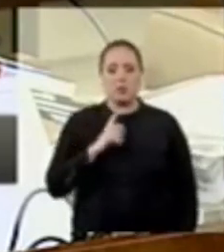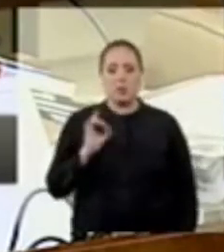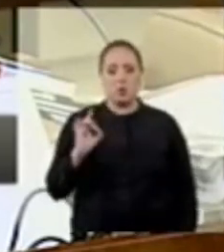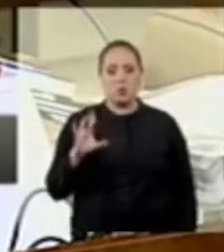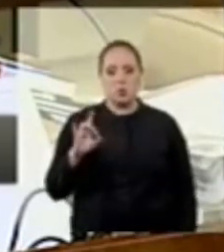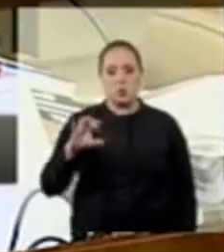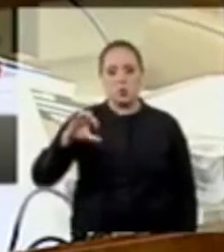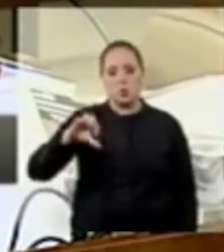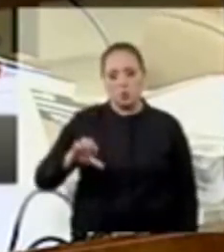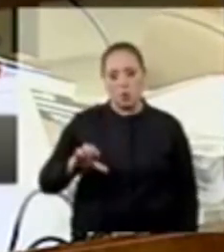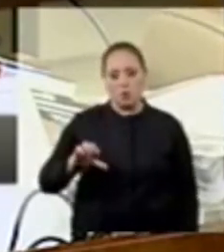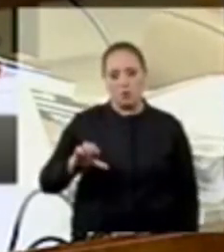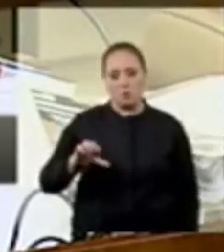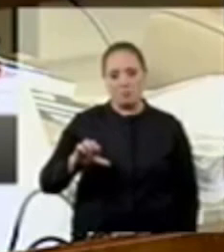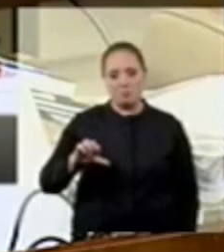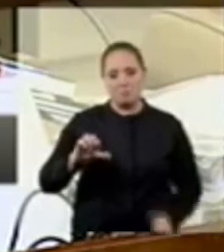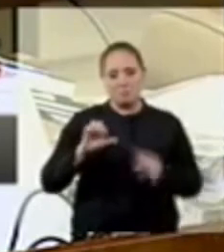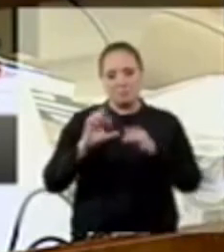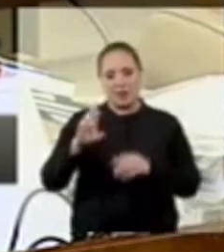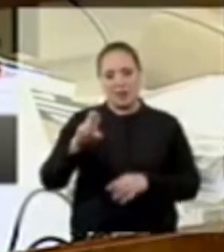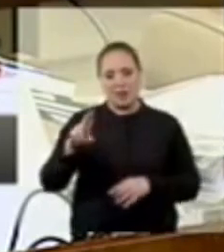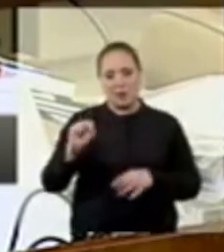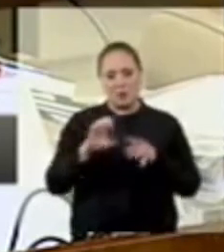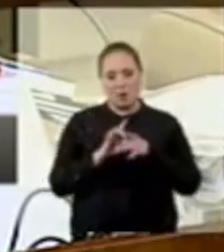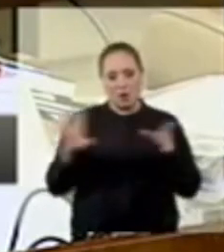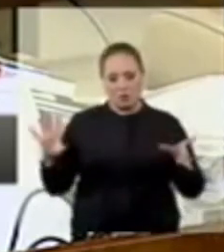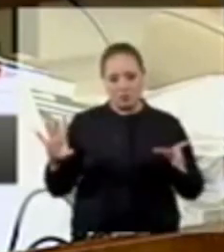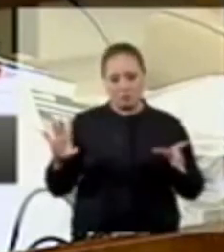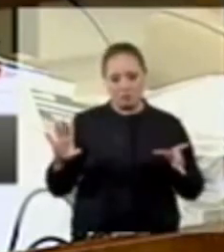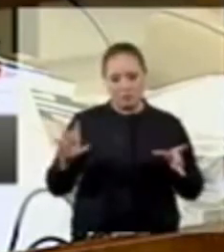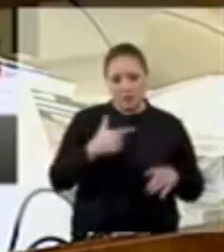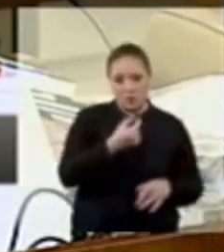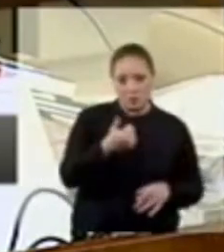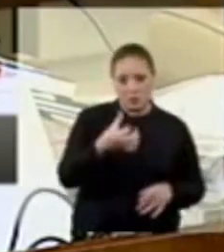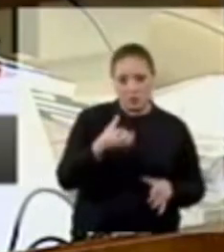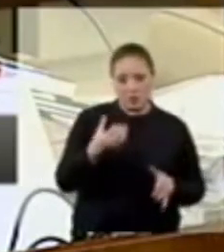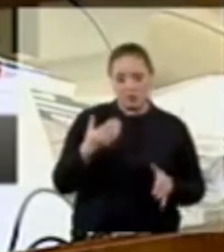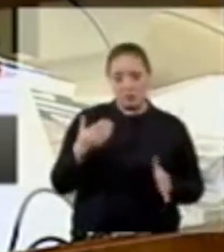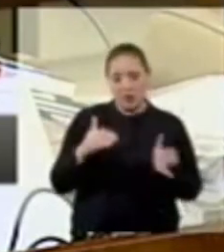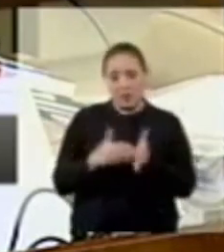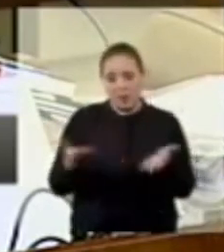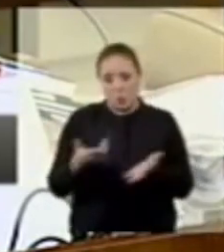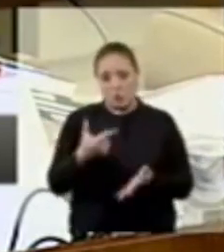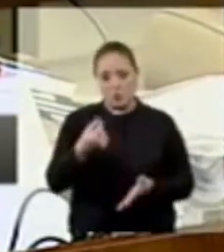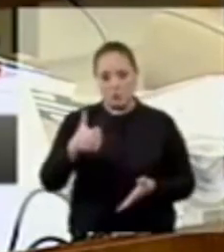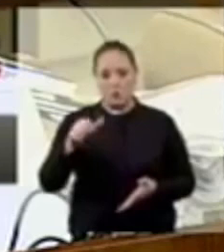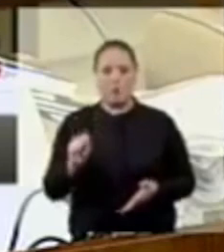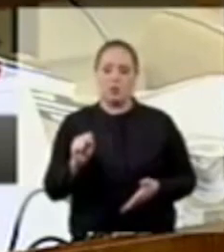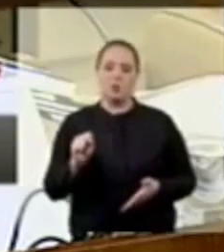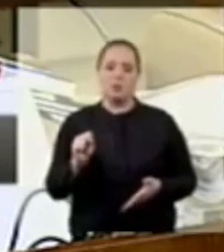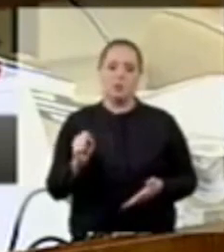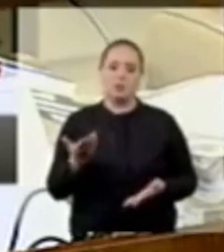nove casos de absorção e de lá para cá dessa pesquisa para cá embora eu tenha feito de uma maneira